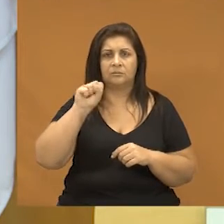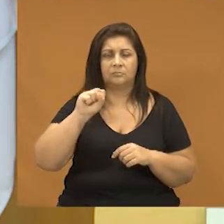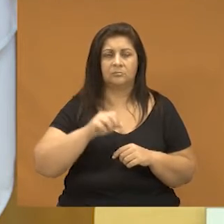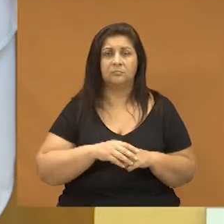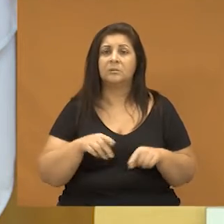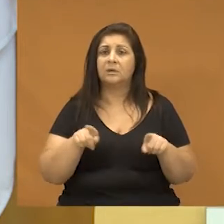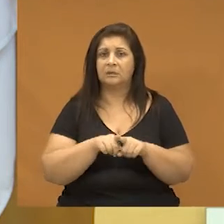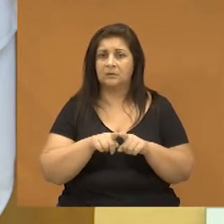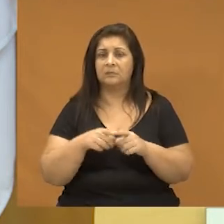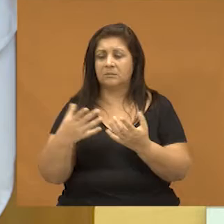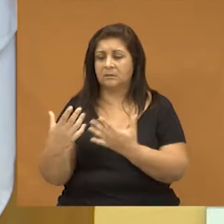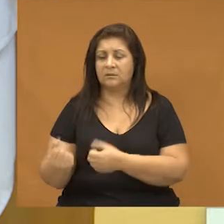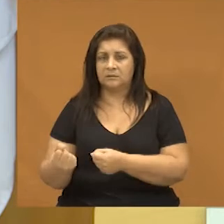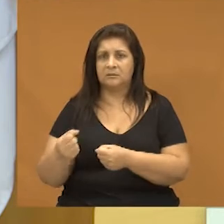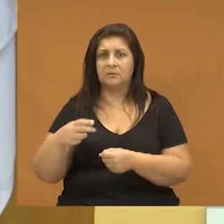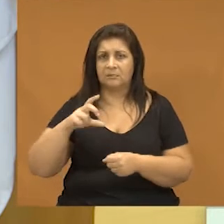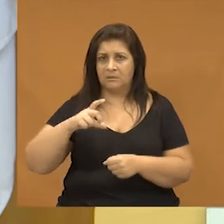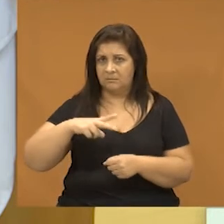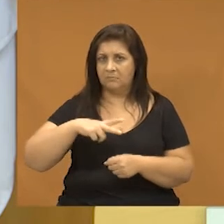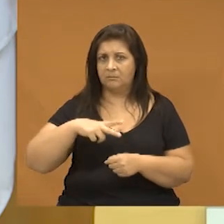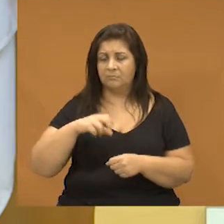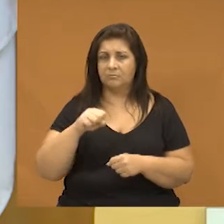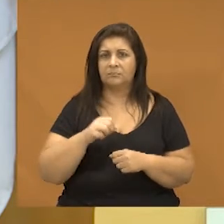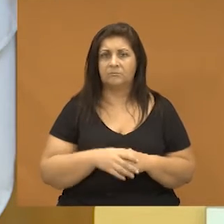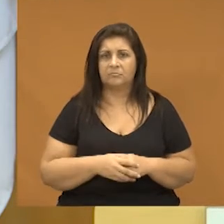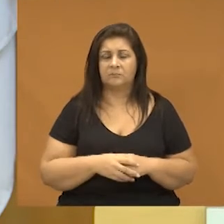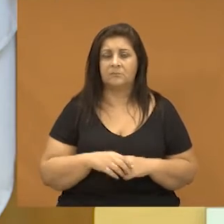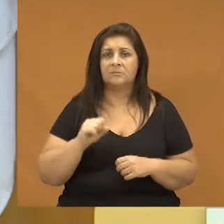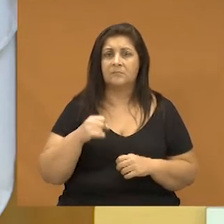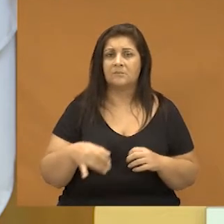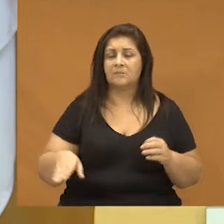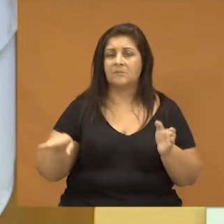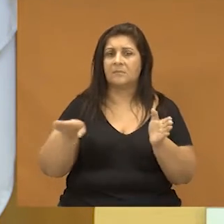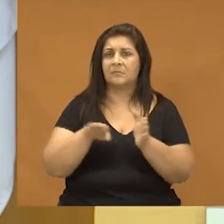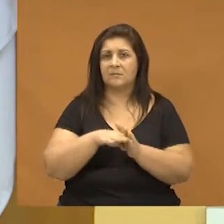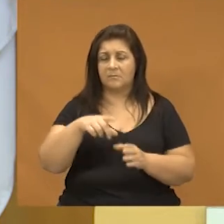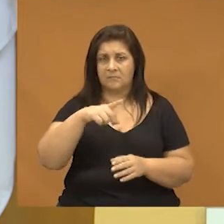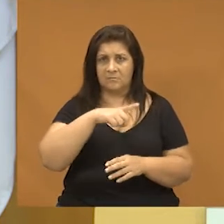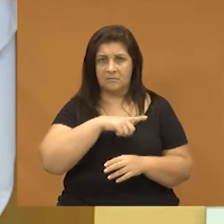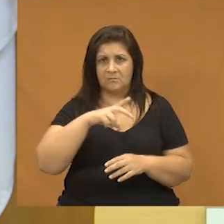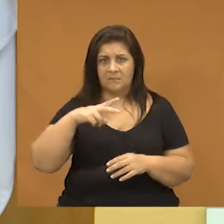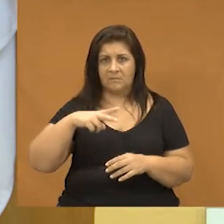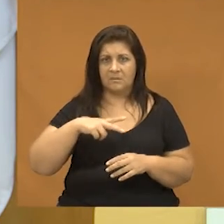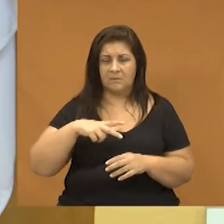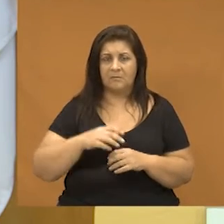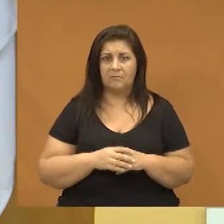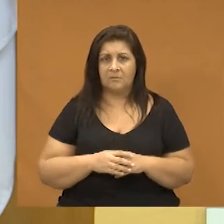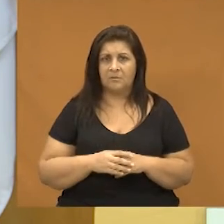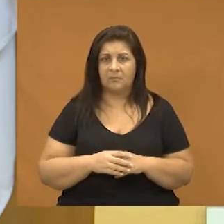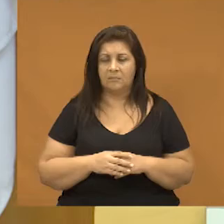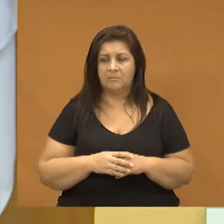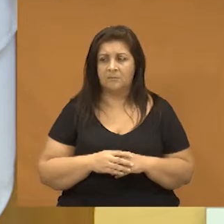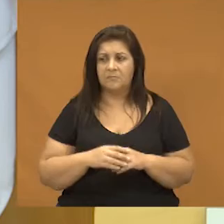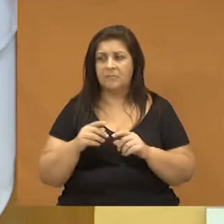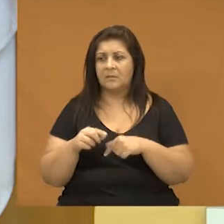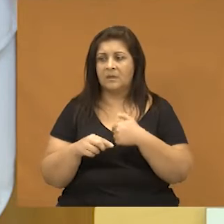atende convênio. Esses pacientes, quando chegam e têm convênio, eles podem dar entrada pelo SUS, mas depois